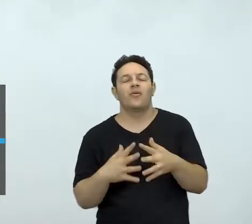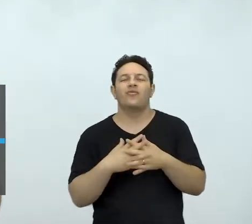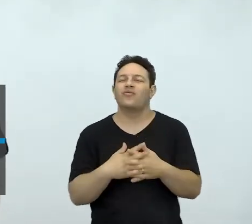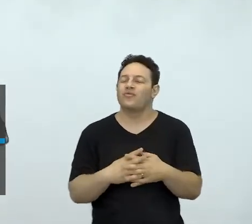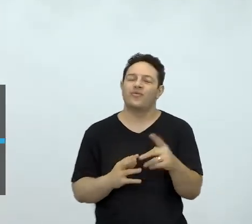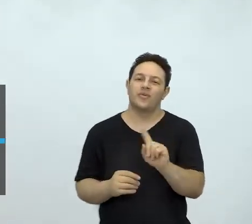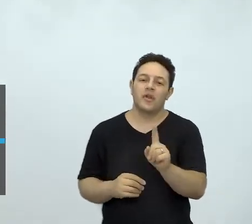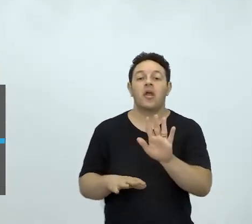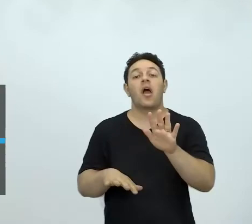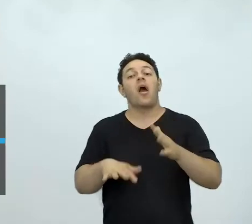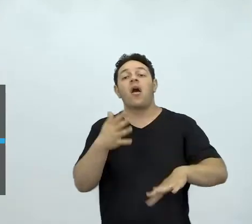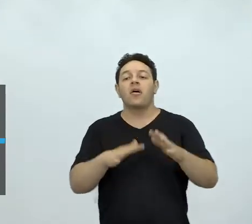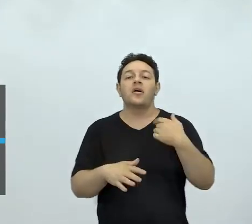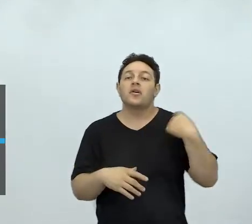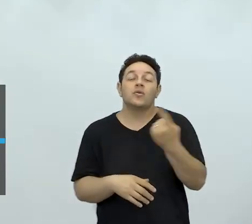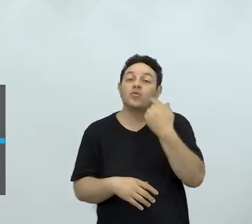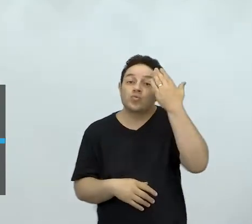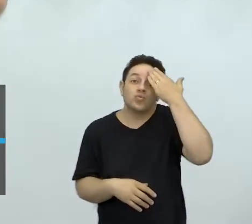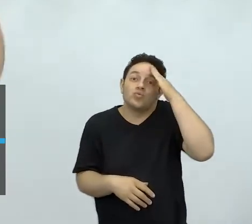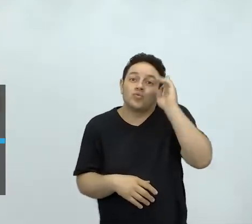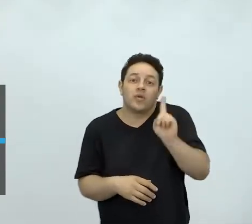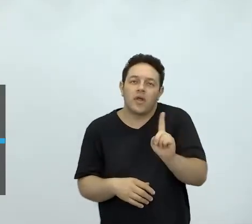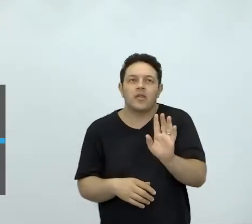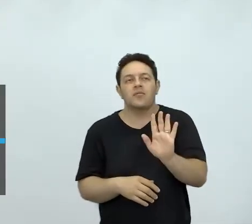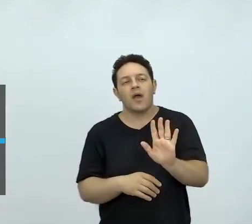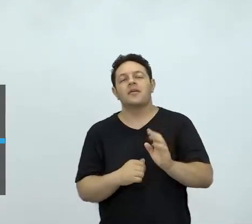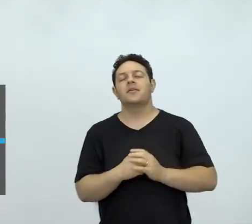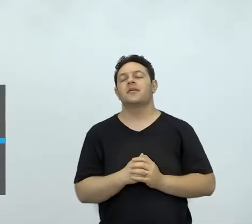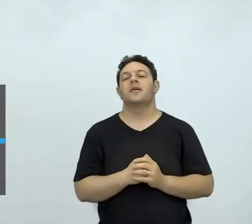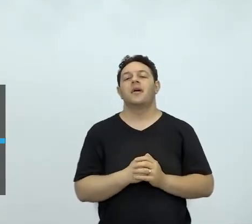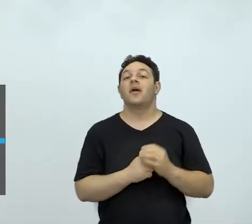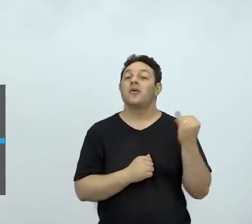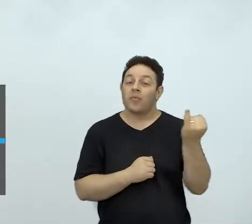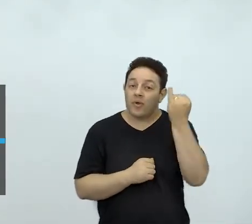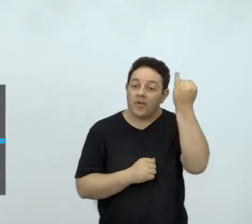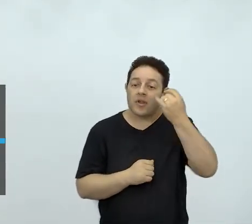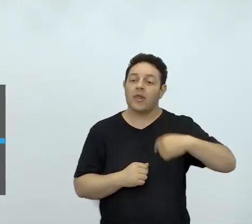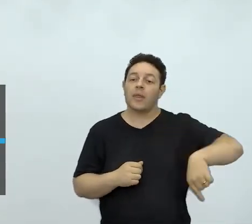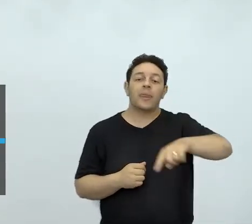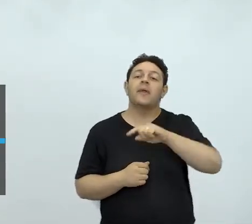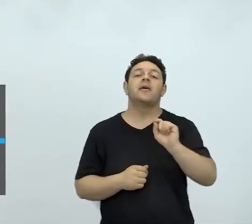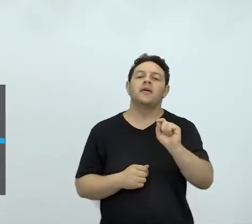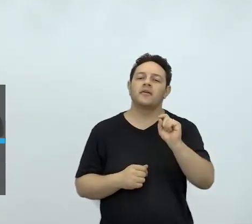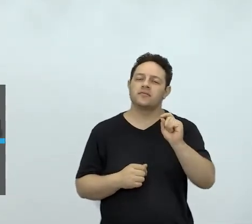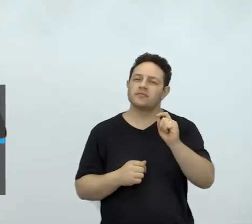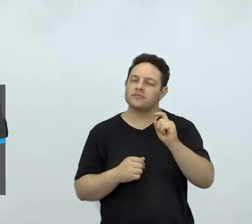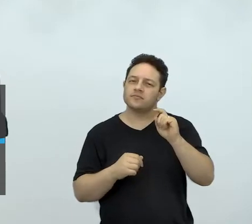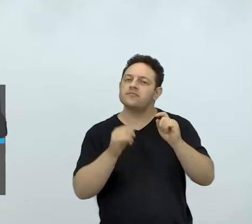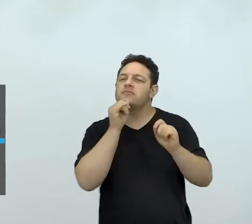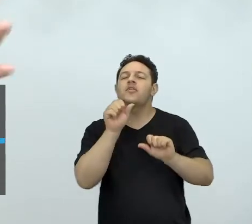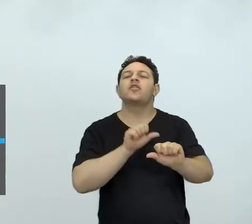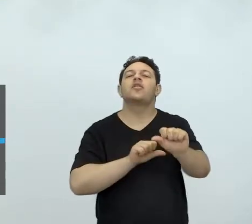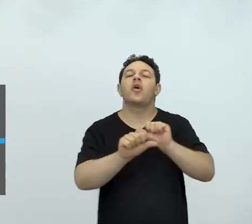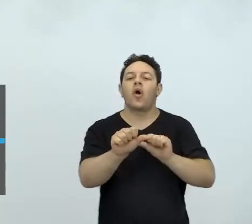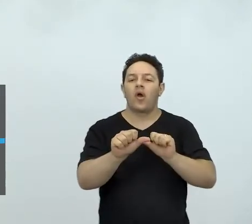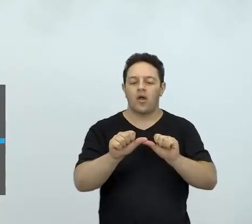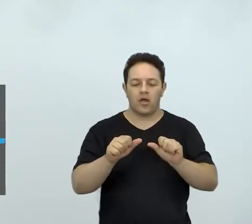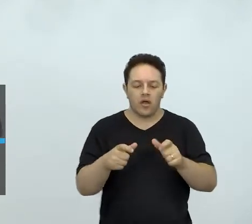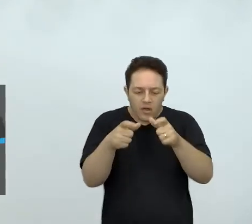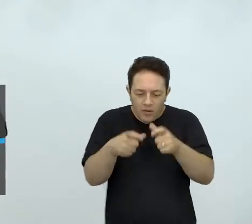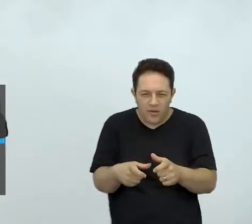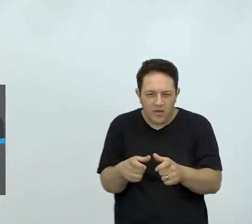mas talvez a gente não consiga entender isso num aspecto maior, às vezes é importante a gente ver se isso acontecesse num ambiente